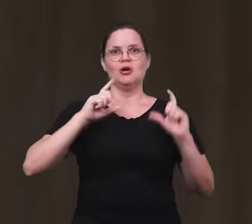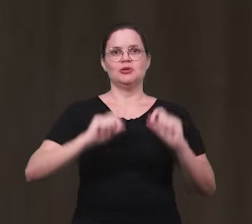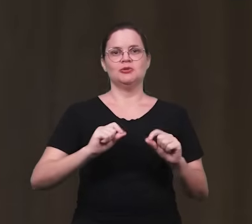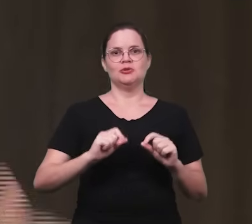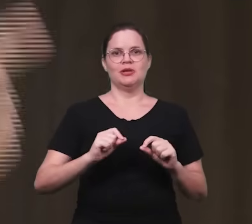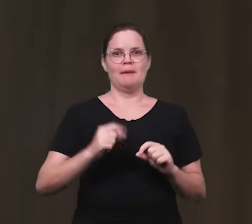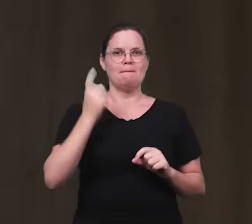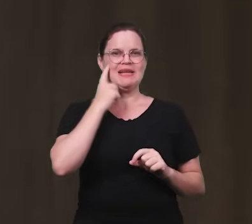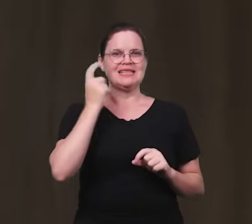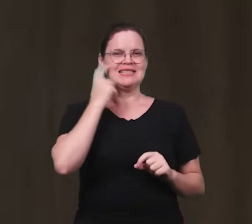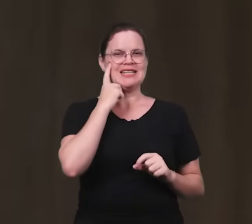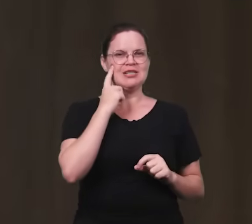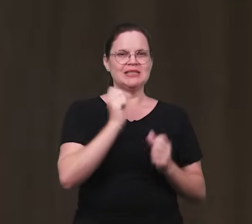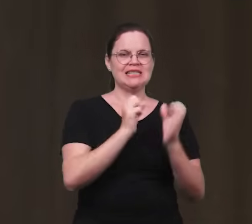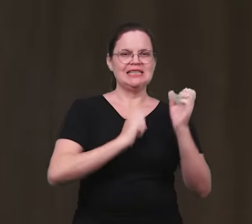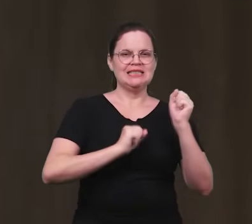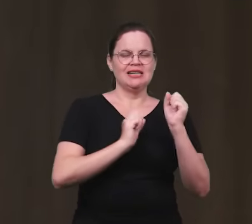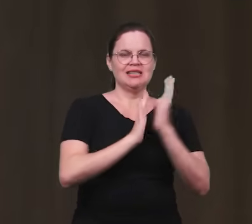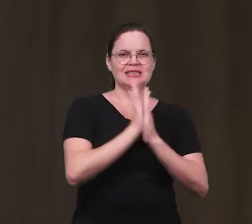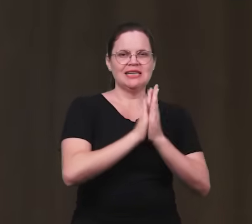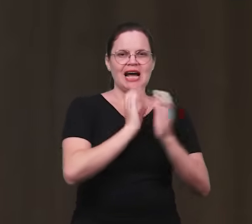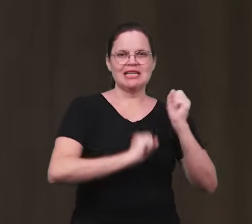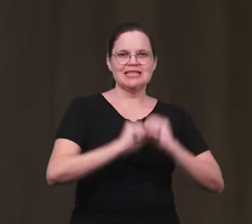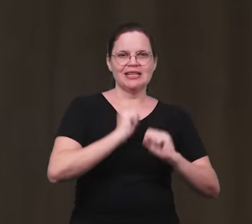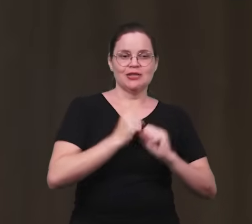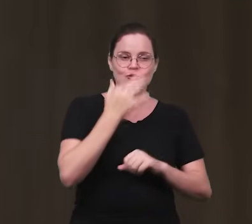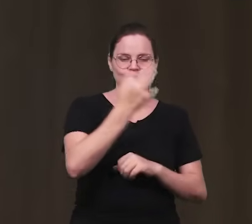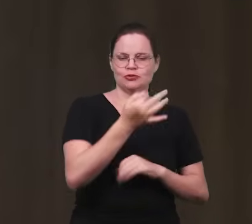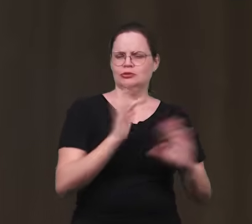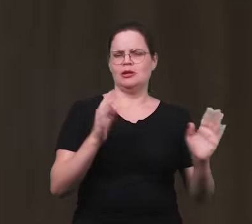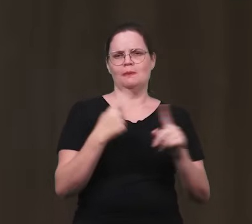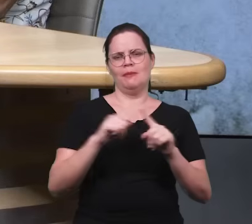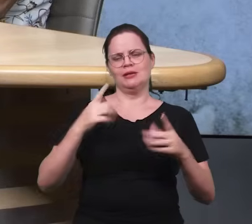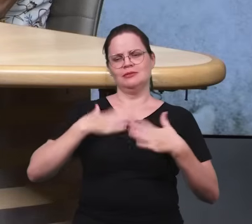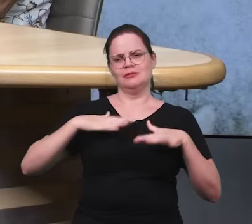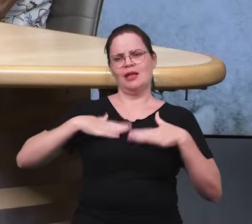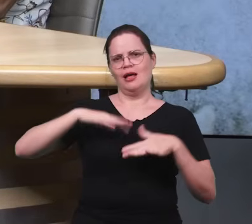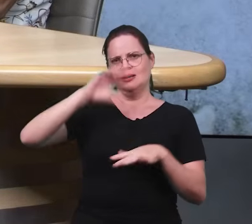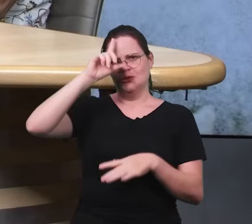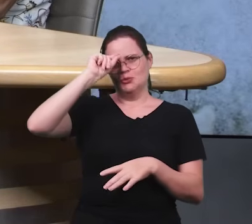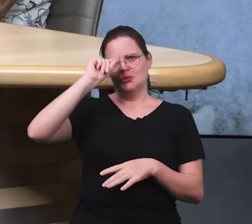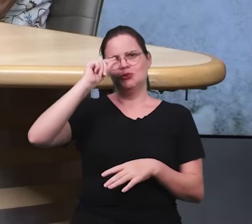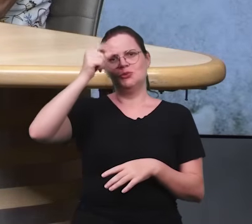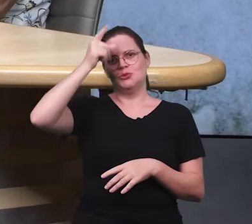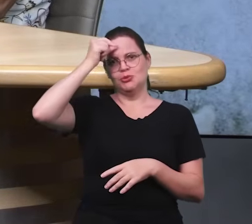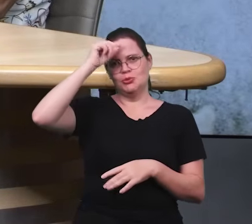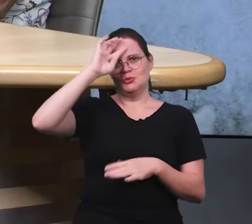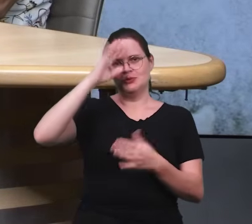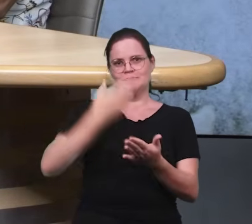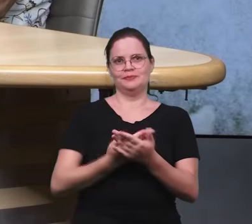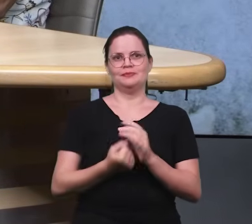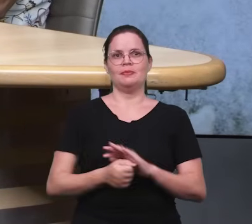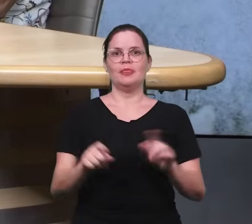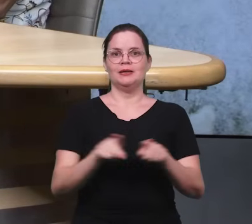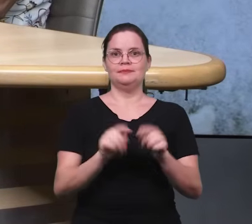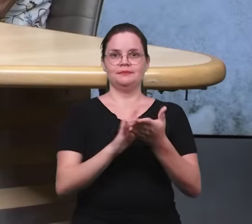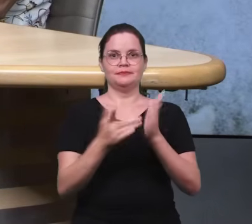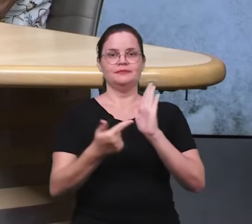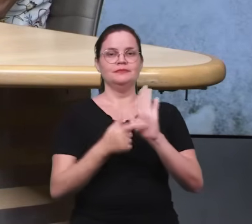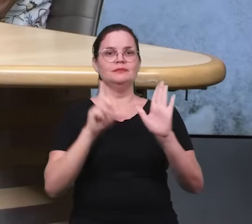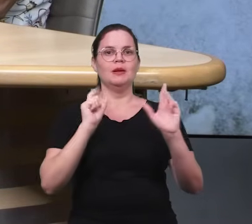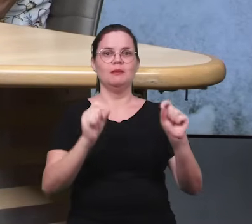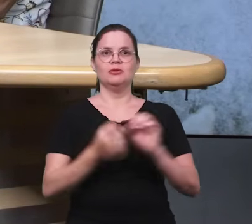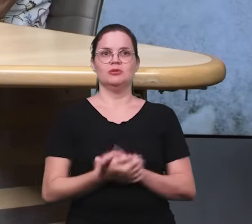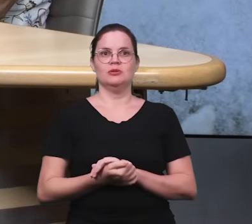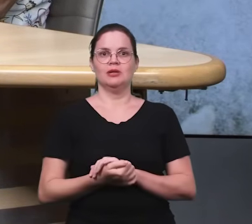dias futuros, mas estamos descansando no Senhor. Até porque a palavra nos diz que basta cada dia o seu mal. Então, o